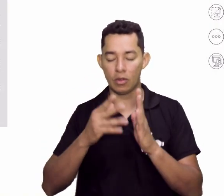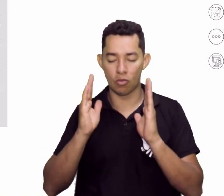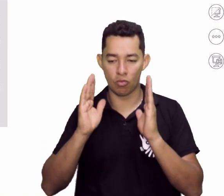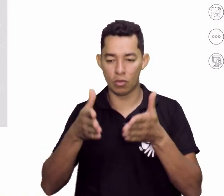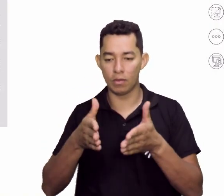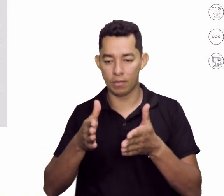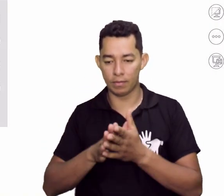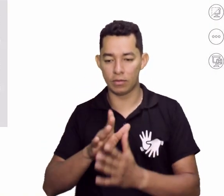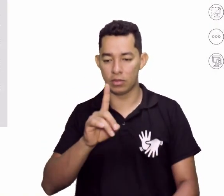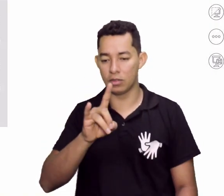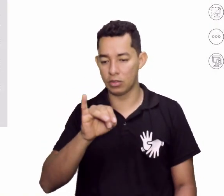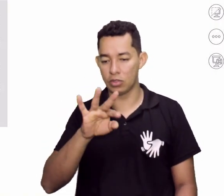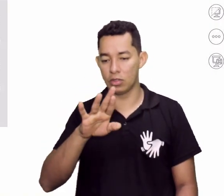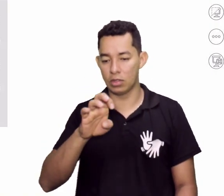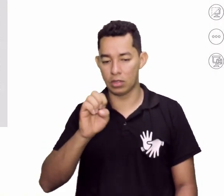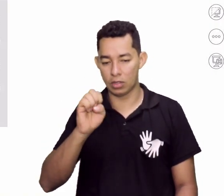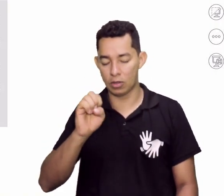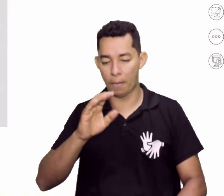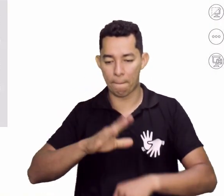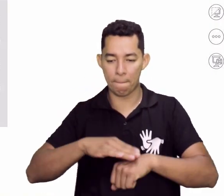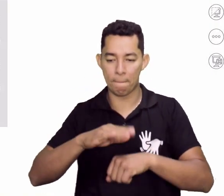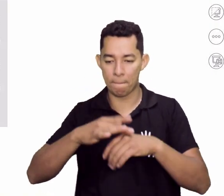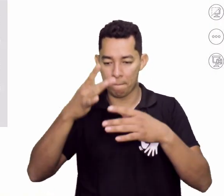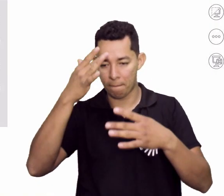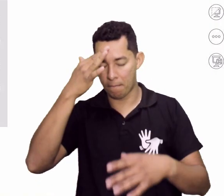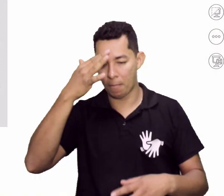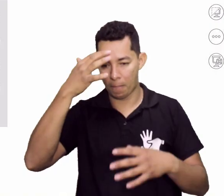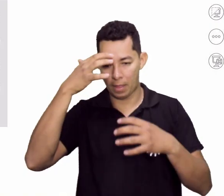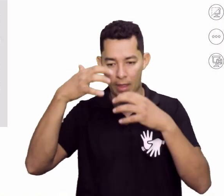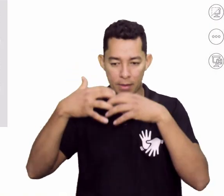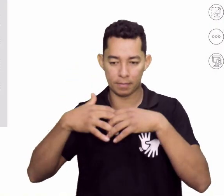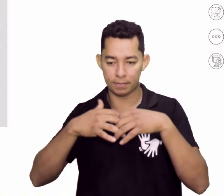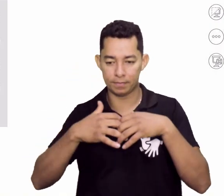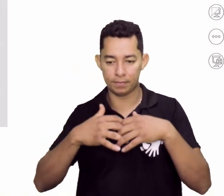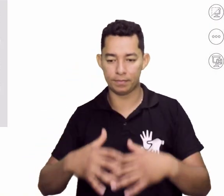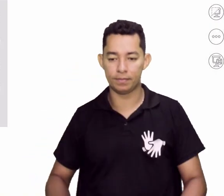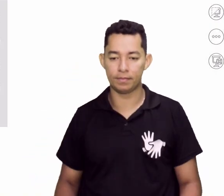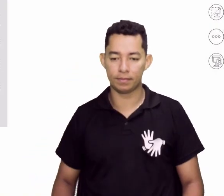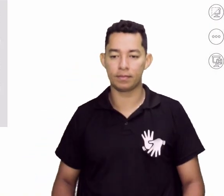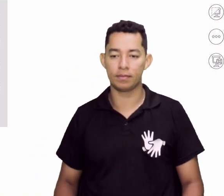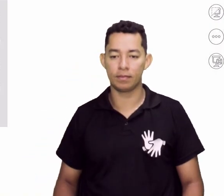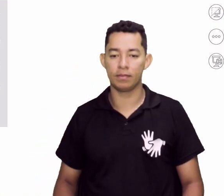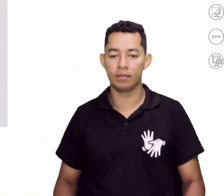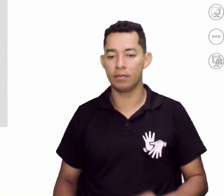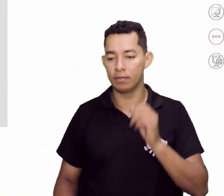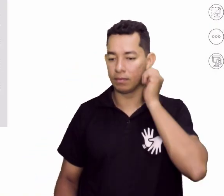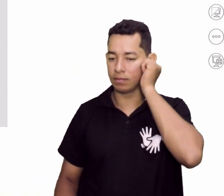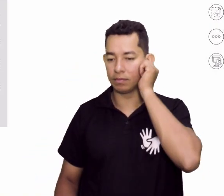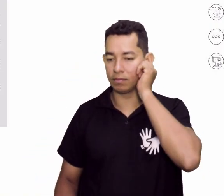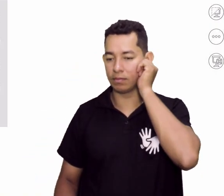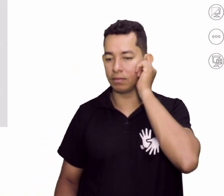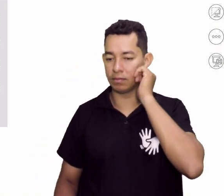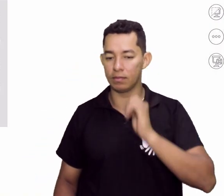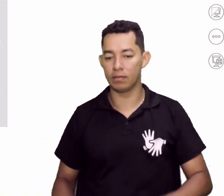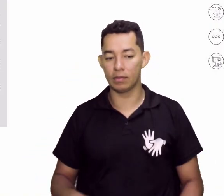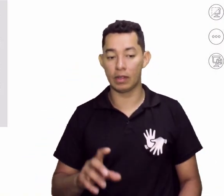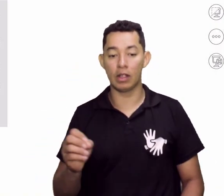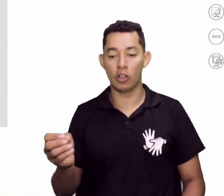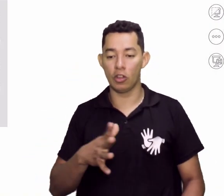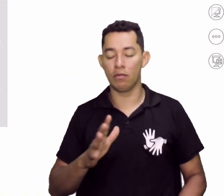mais direto, é mais racional, né? E, através dessa nova